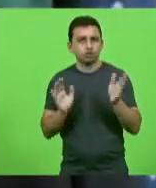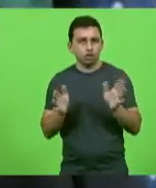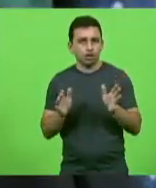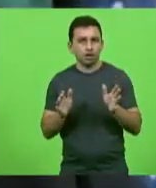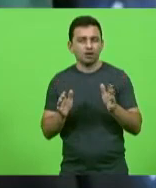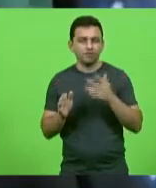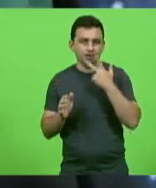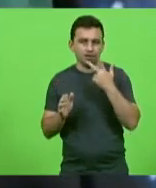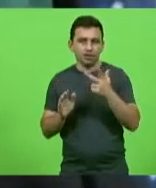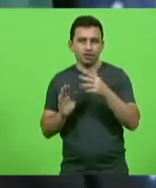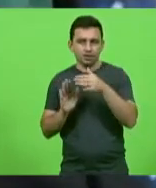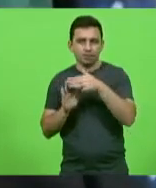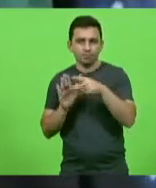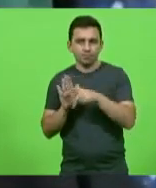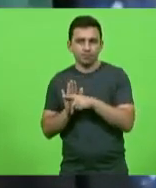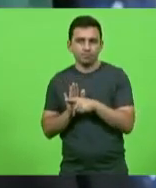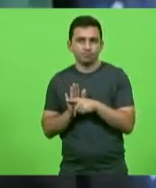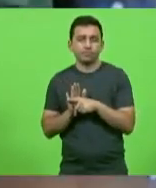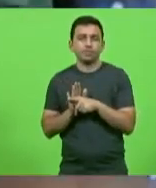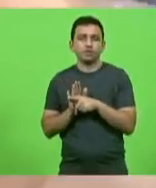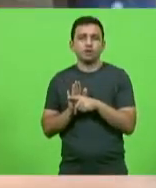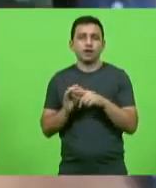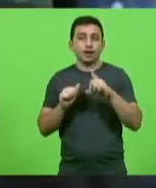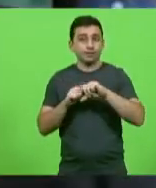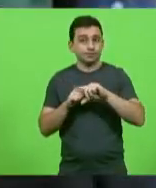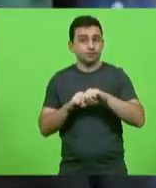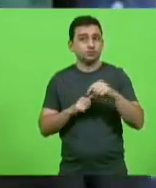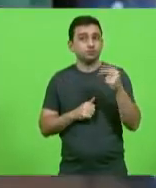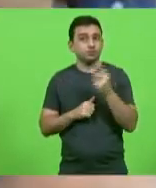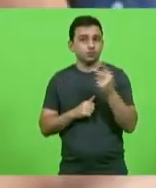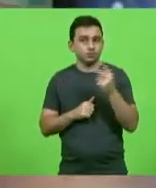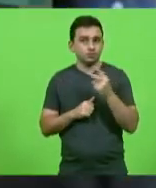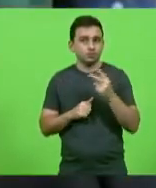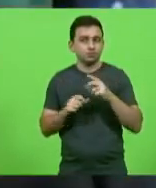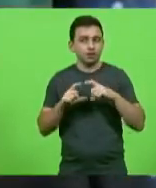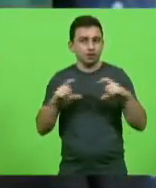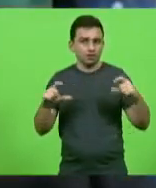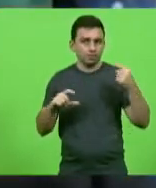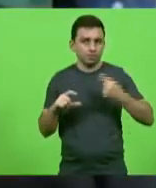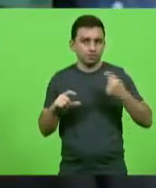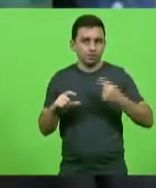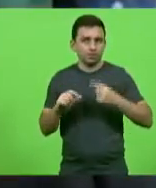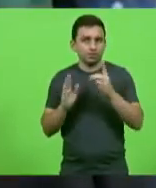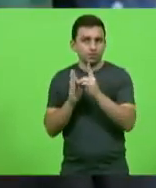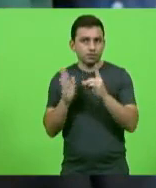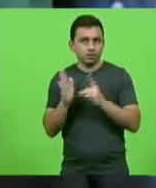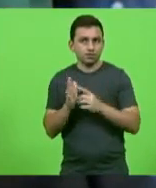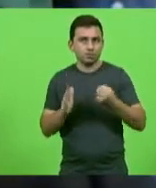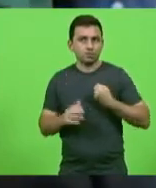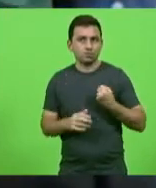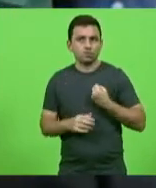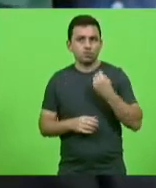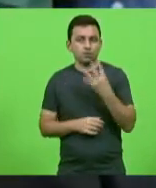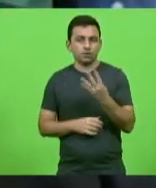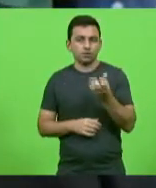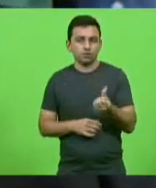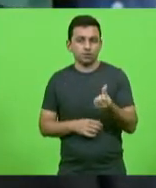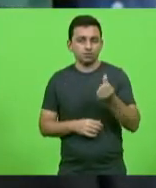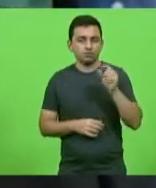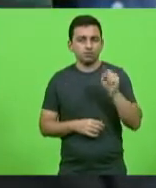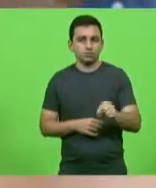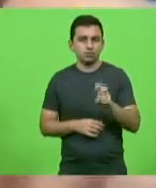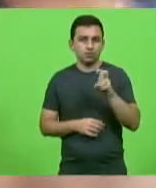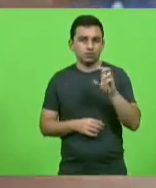a medida para usar 96 o artigo 22 parágrafo 1º do Decreto nº 47